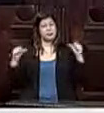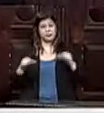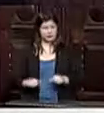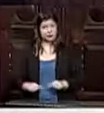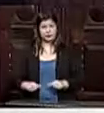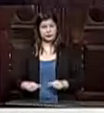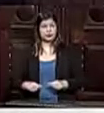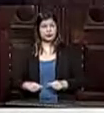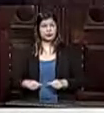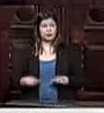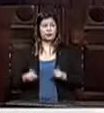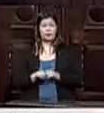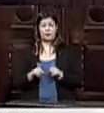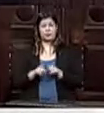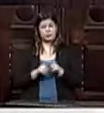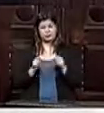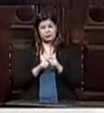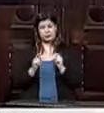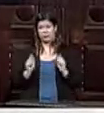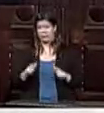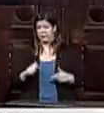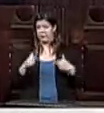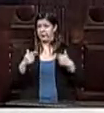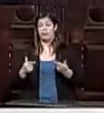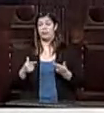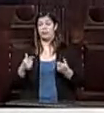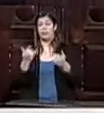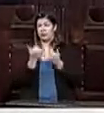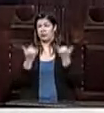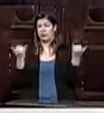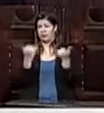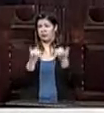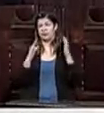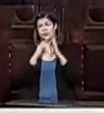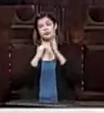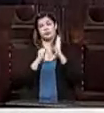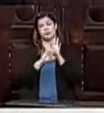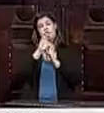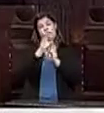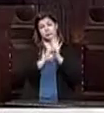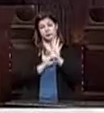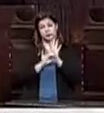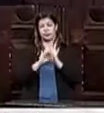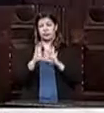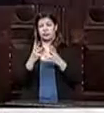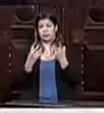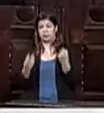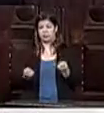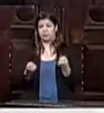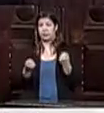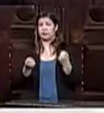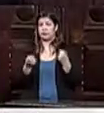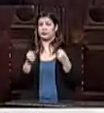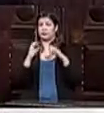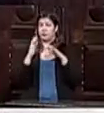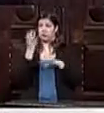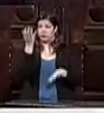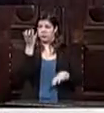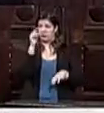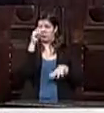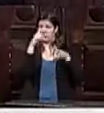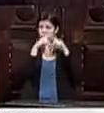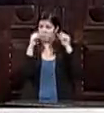e fazer algo similar com a emenda constitucional aprovada pelo Congresso